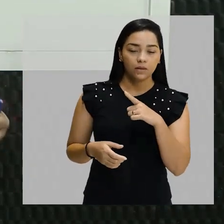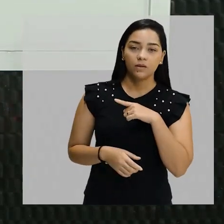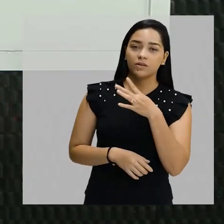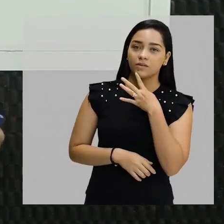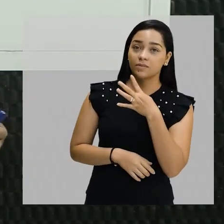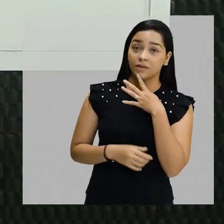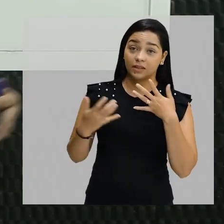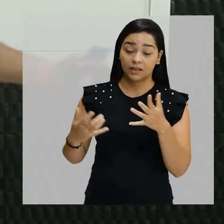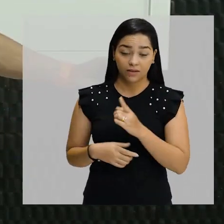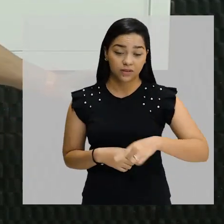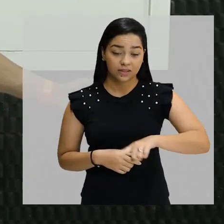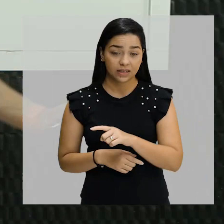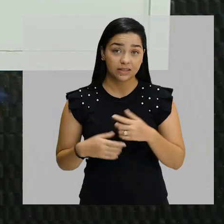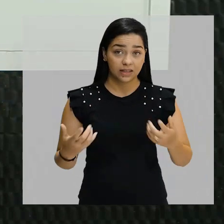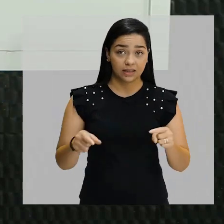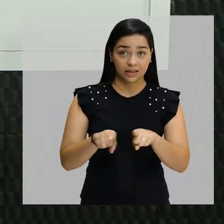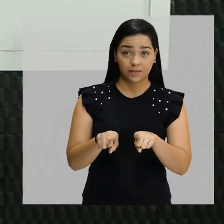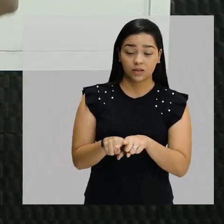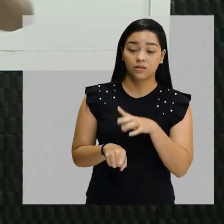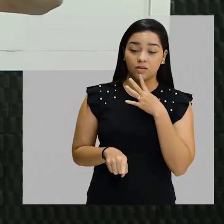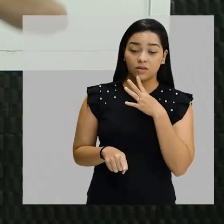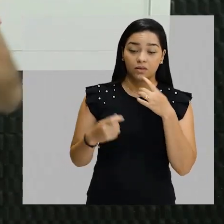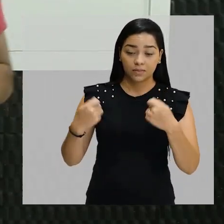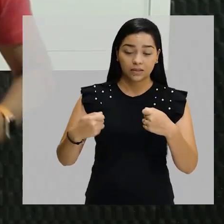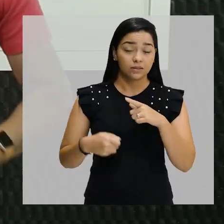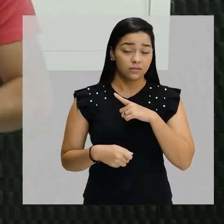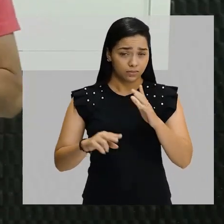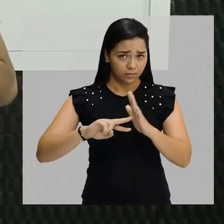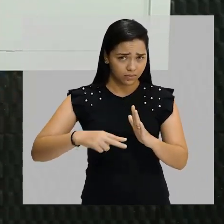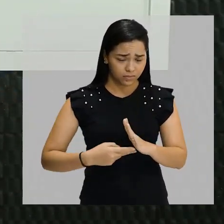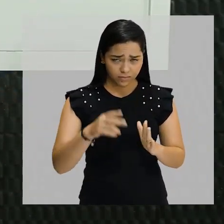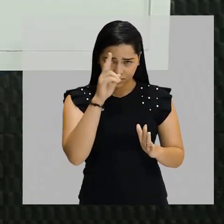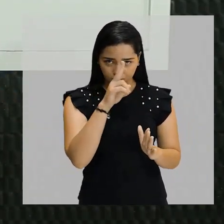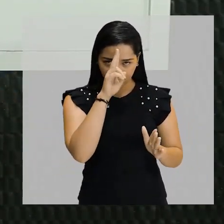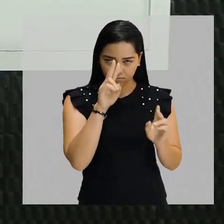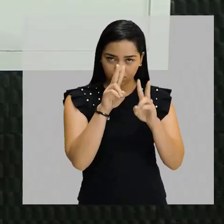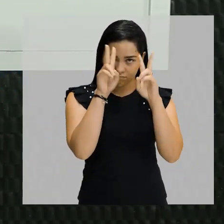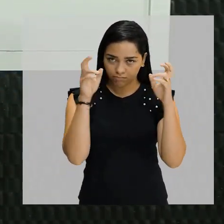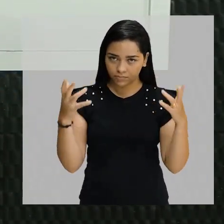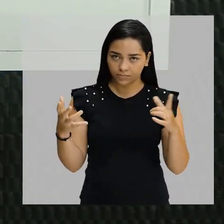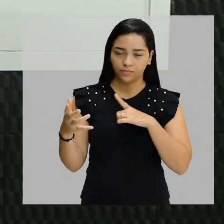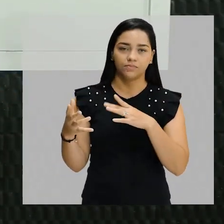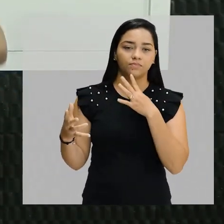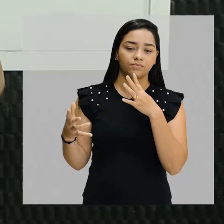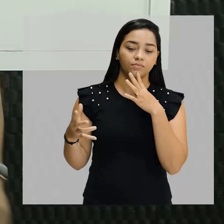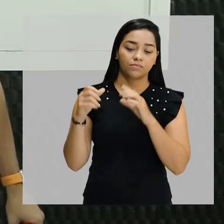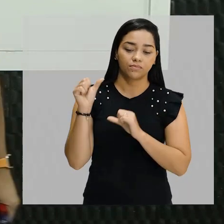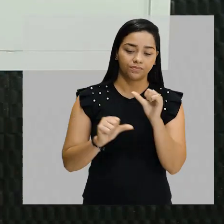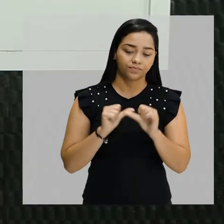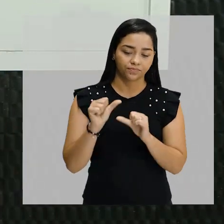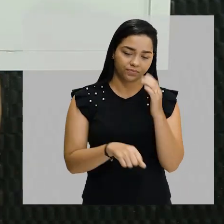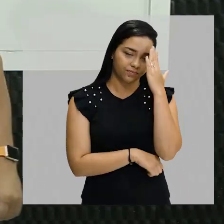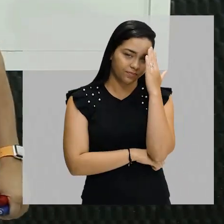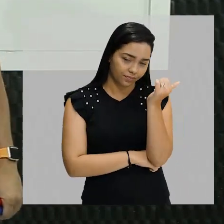passar esse conhecimento a vocês e este conhecimento precisa tomar significado lembra nós temos uma aula aqui sobre isso para que ele se transforme em